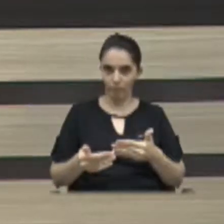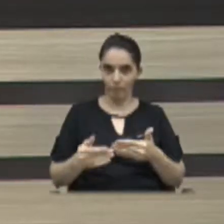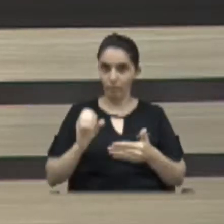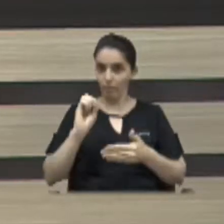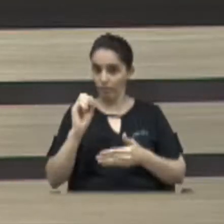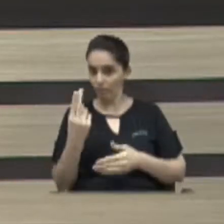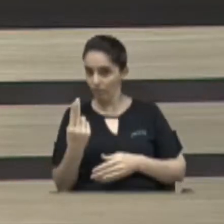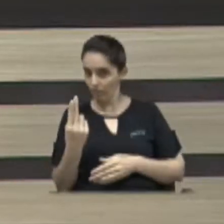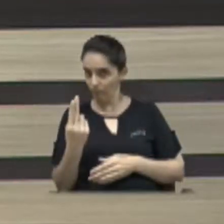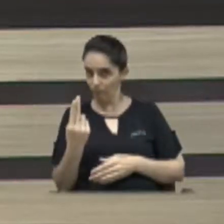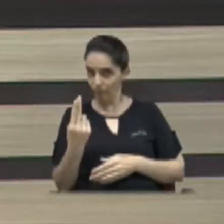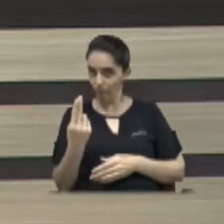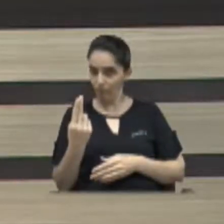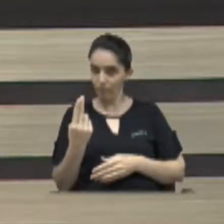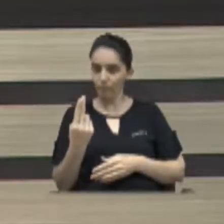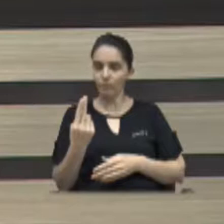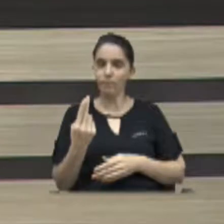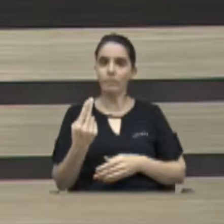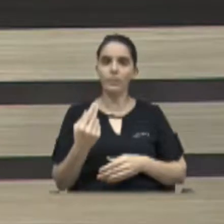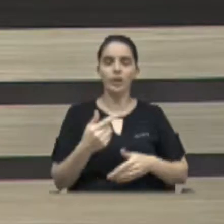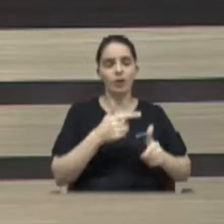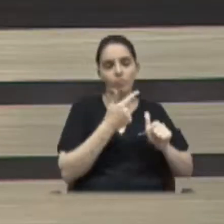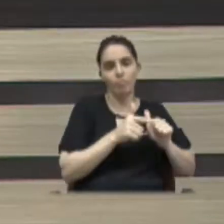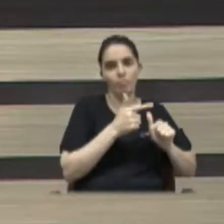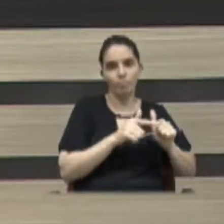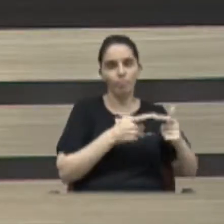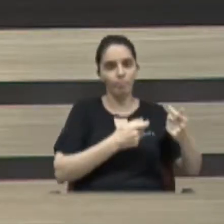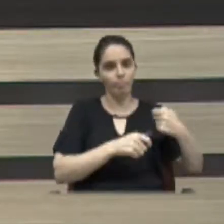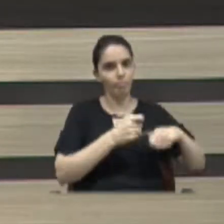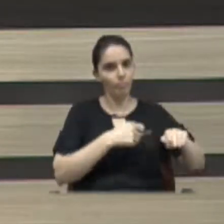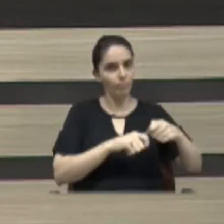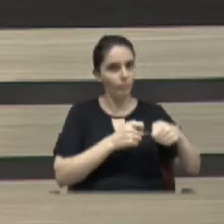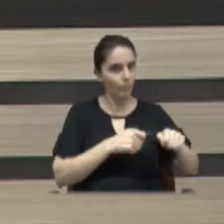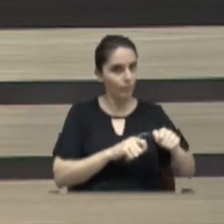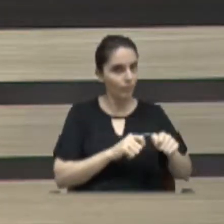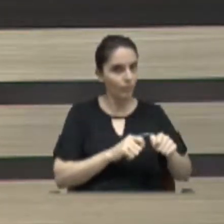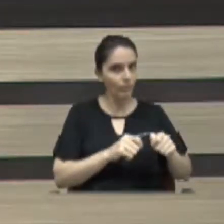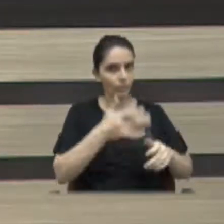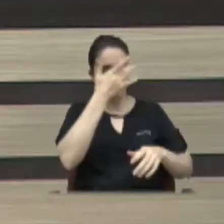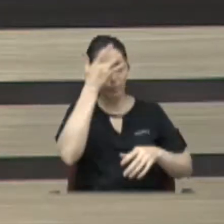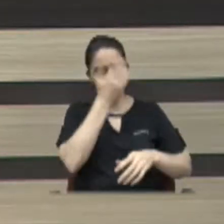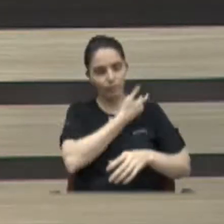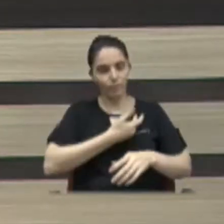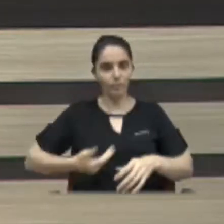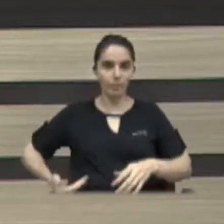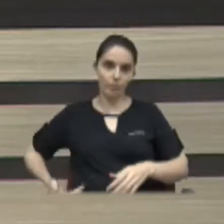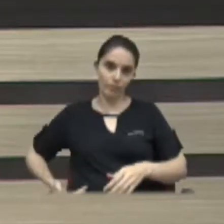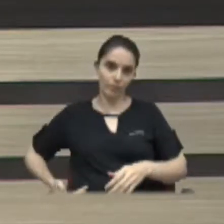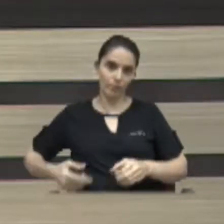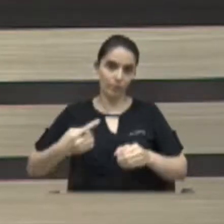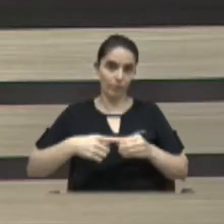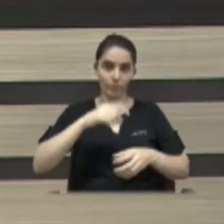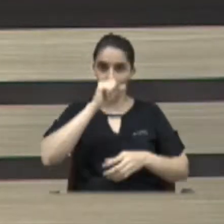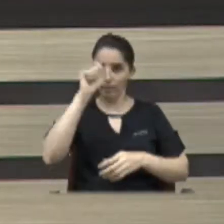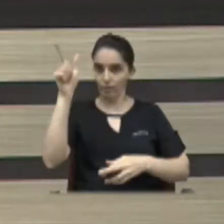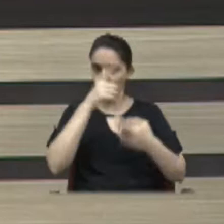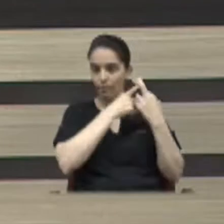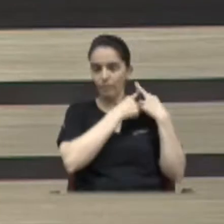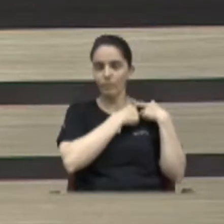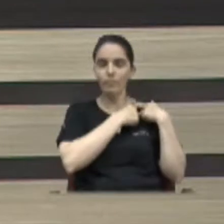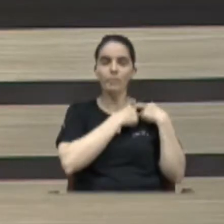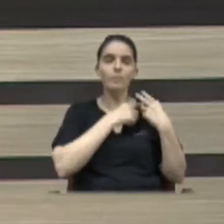ato de improbidade administrativa por agente público no município de Limeira. Vereador Cleiton